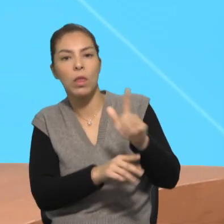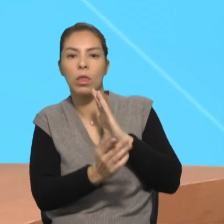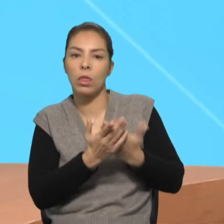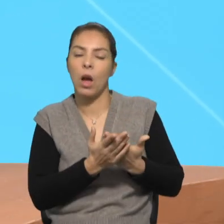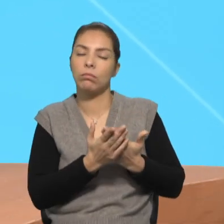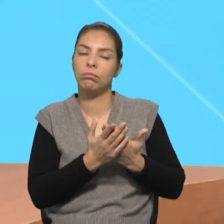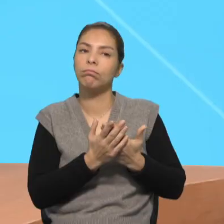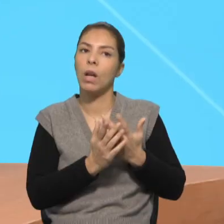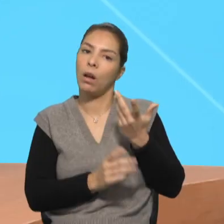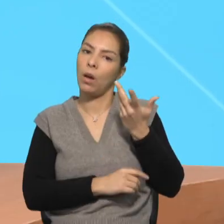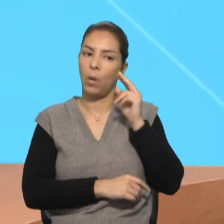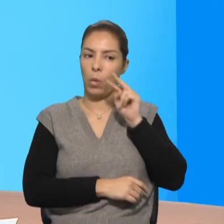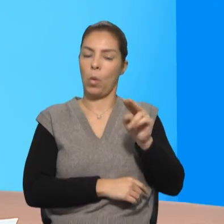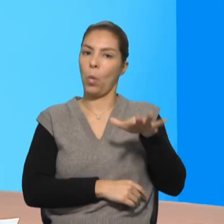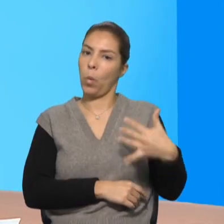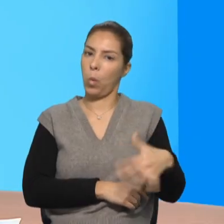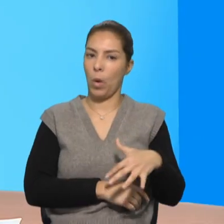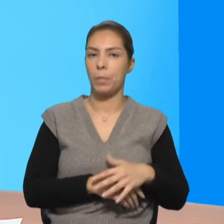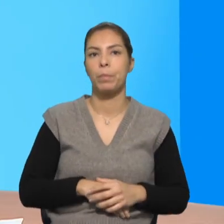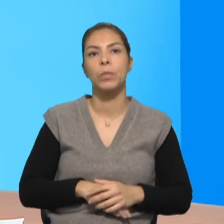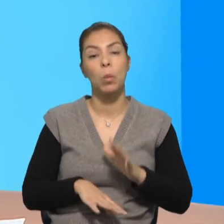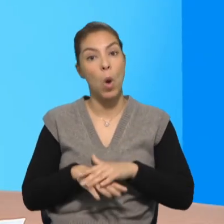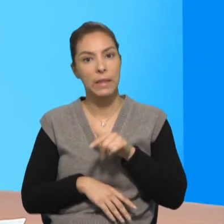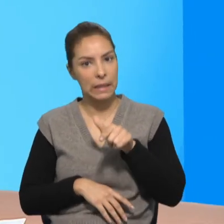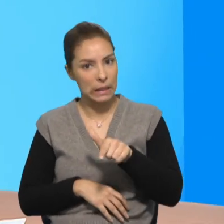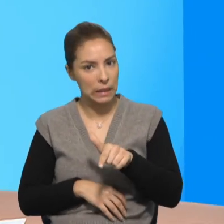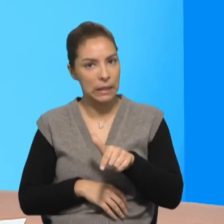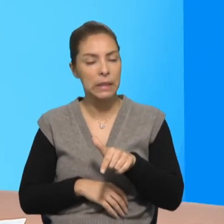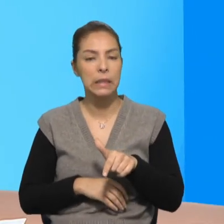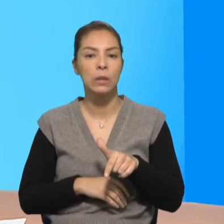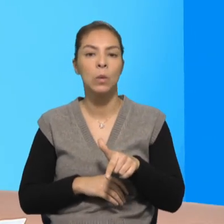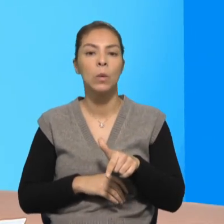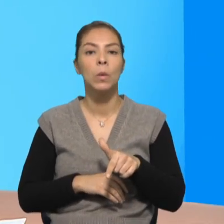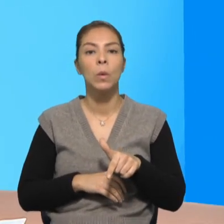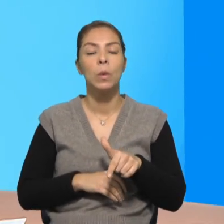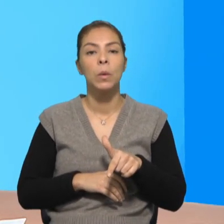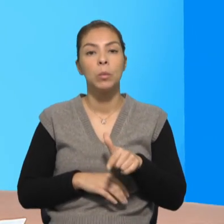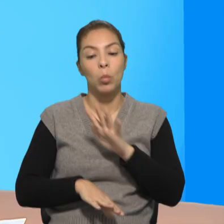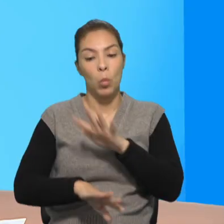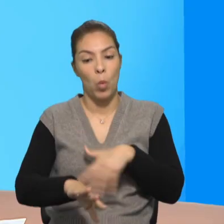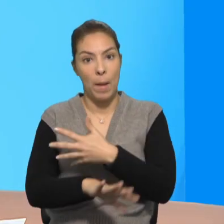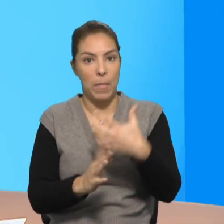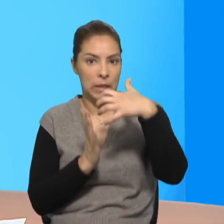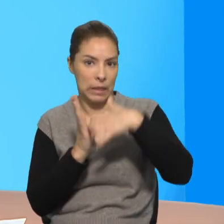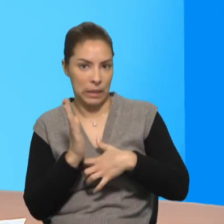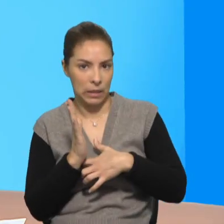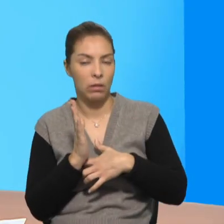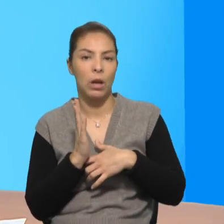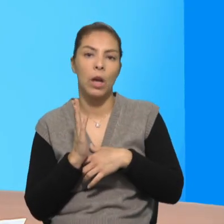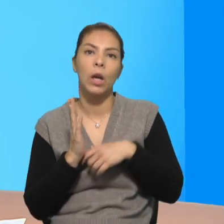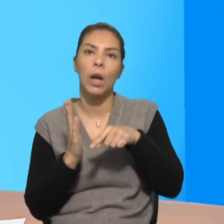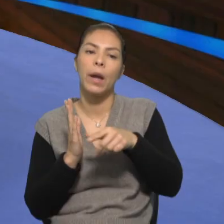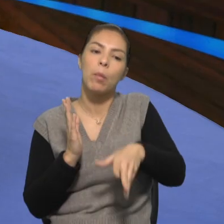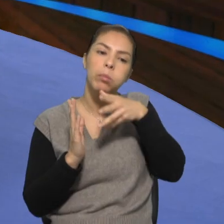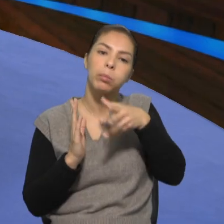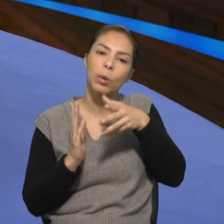Criador. E é de facto, enfim, por essa centralidade que tem este poema e que foi conhecendo diferentes